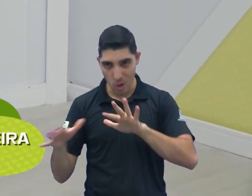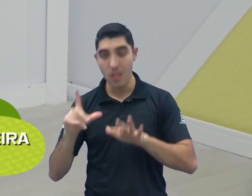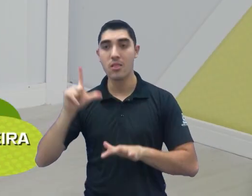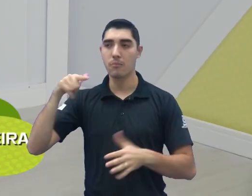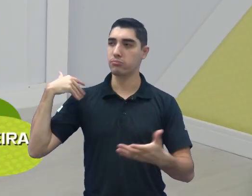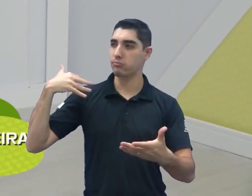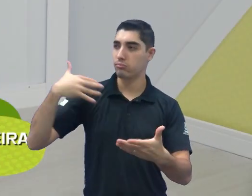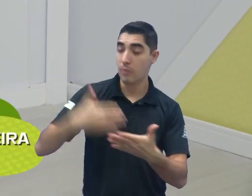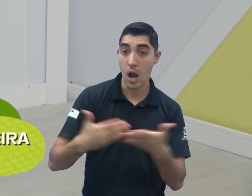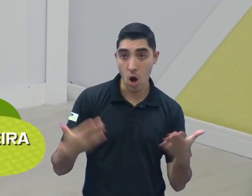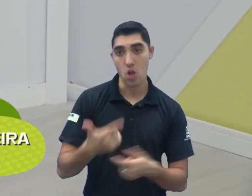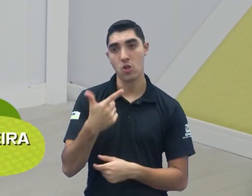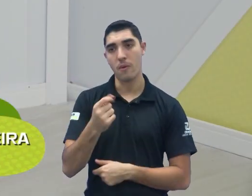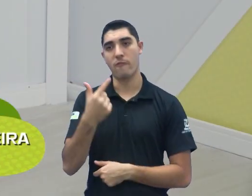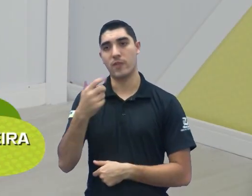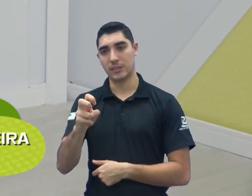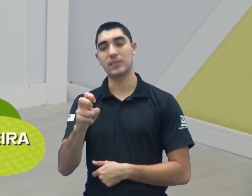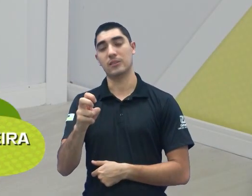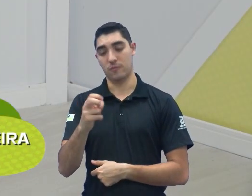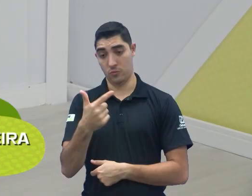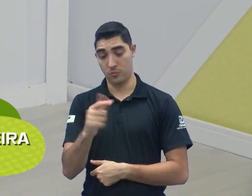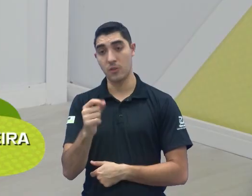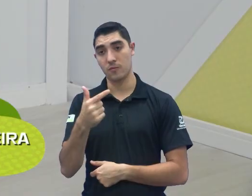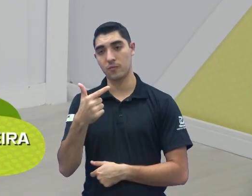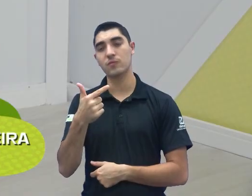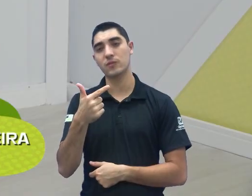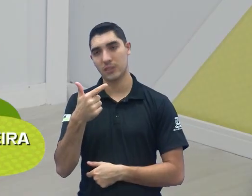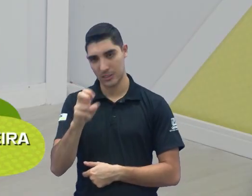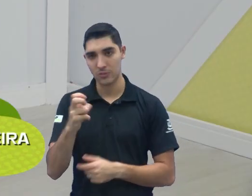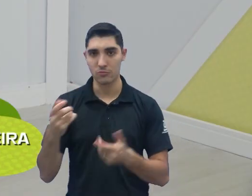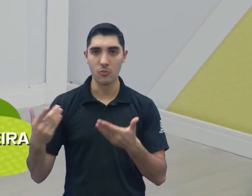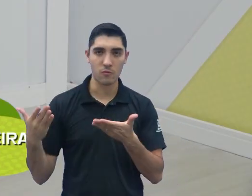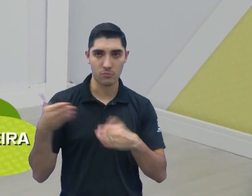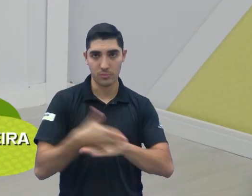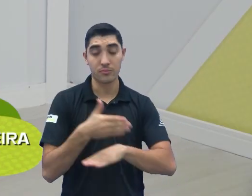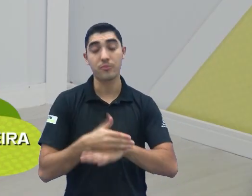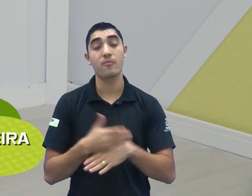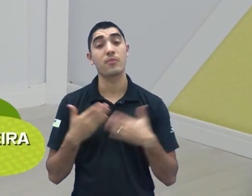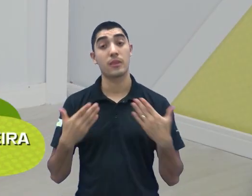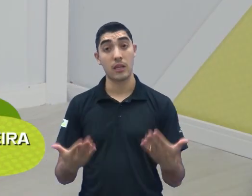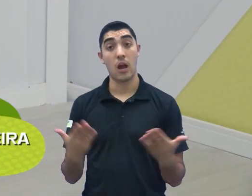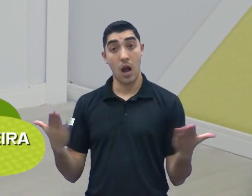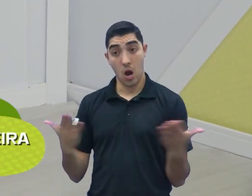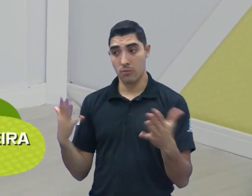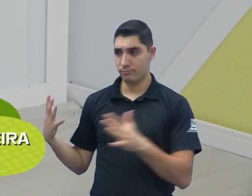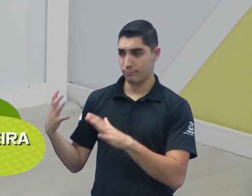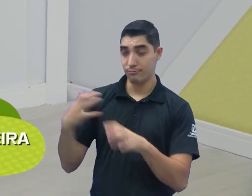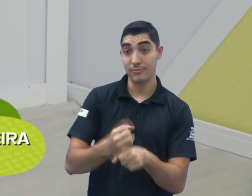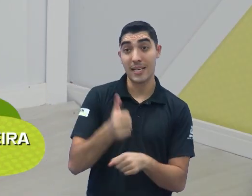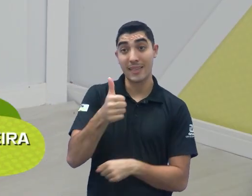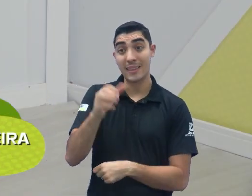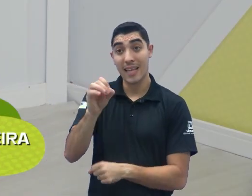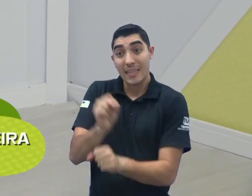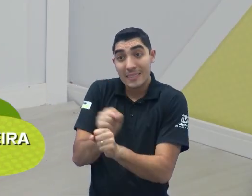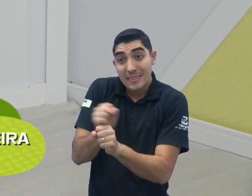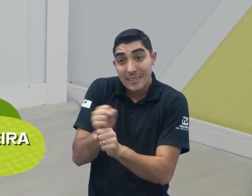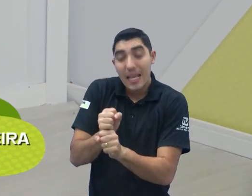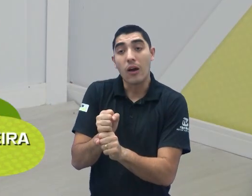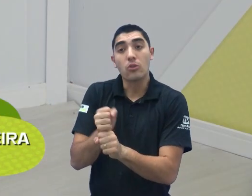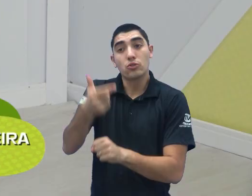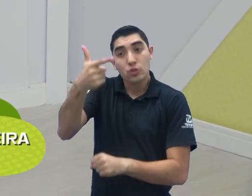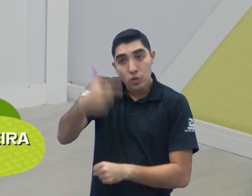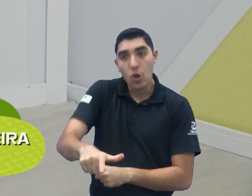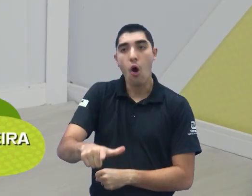recebeu uma proposta do misto do Mato Grosso. Após 10 anos, o futebol feminino do São José volta a ser comandado por uma mulher.